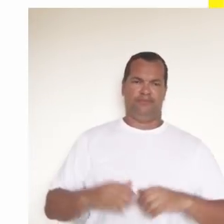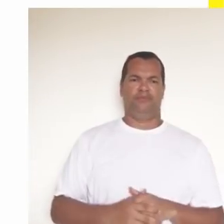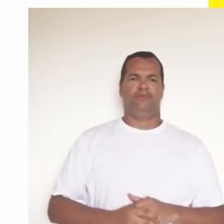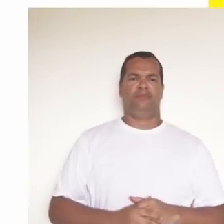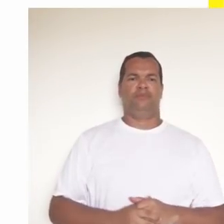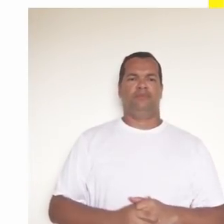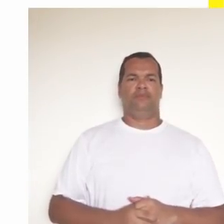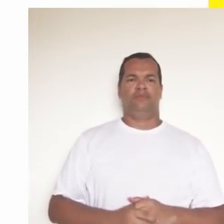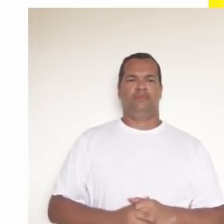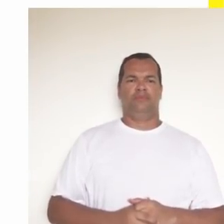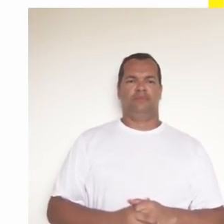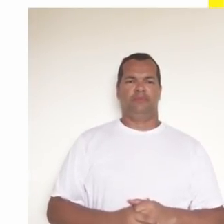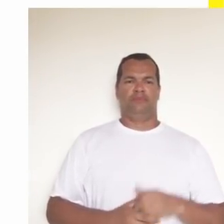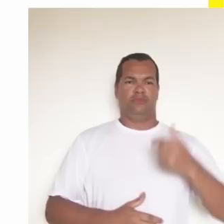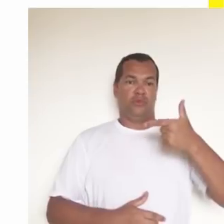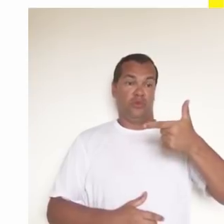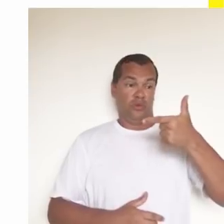tela.